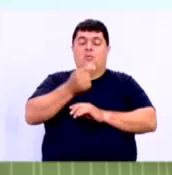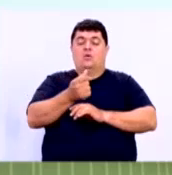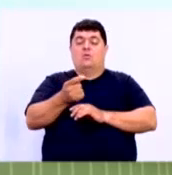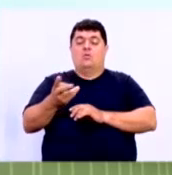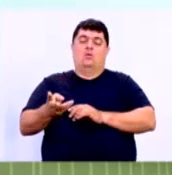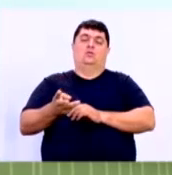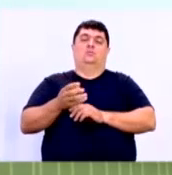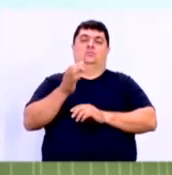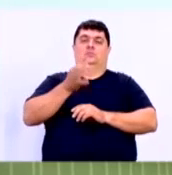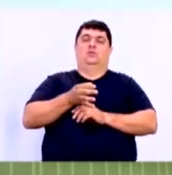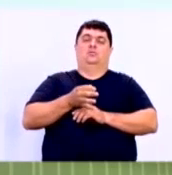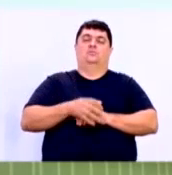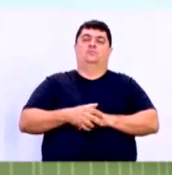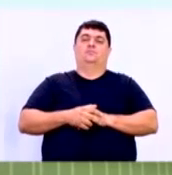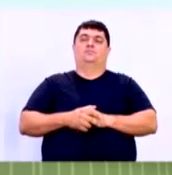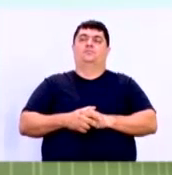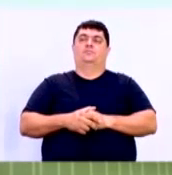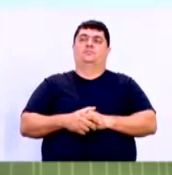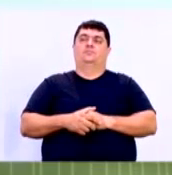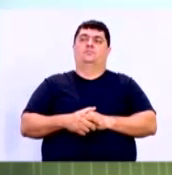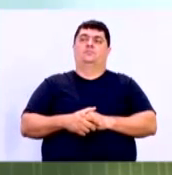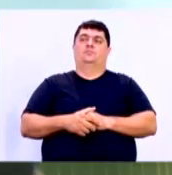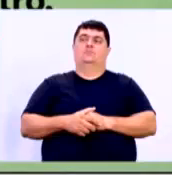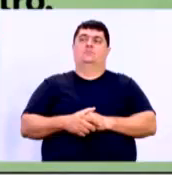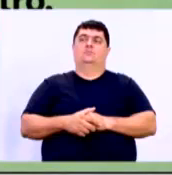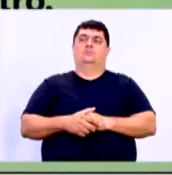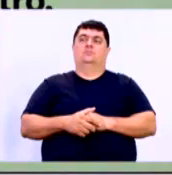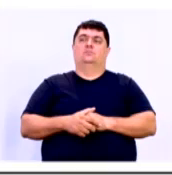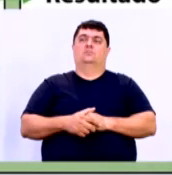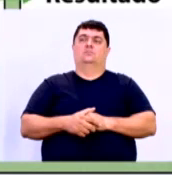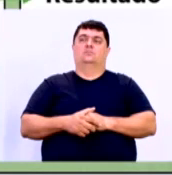produzido, certo? Vamos para o quadro.